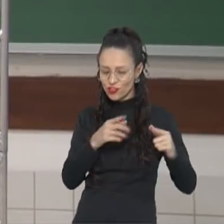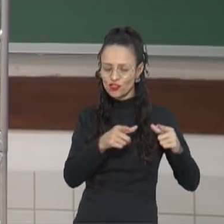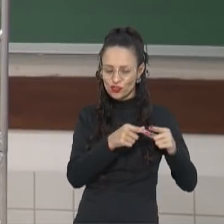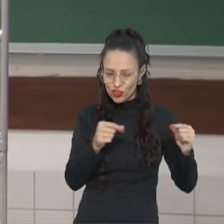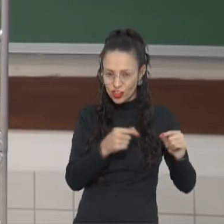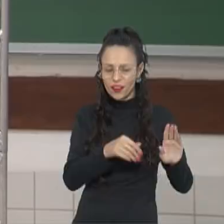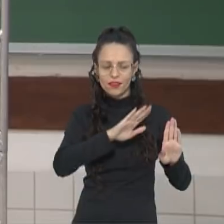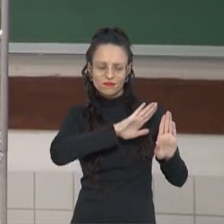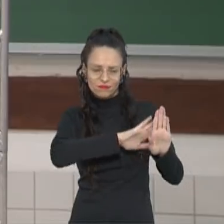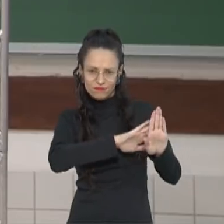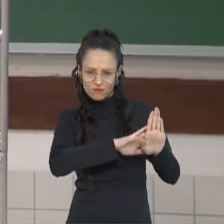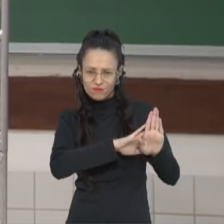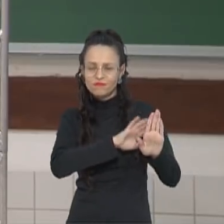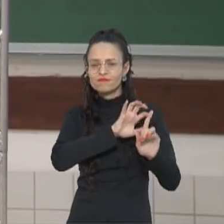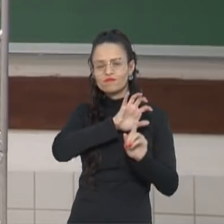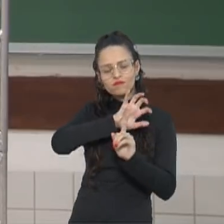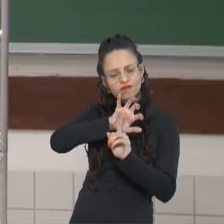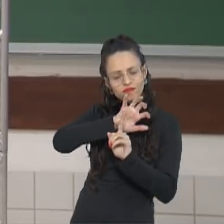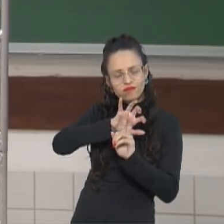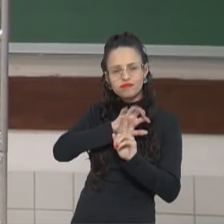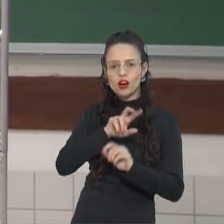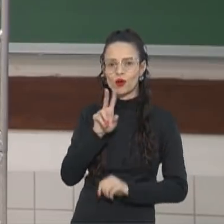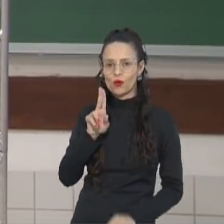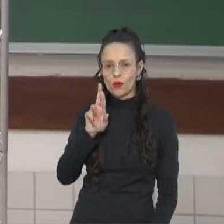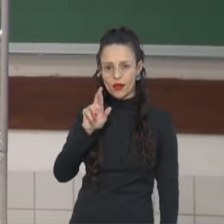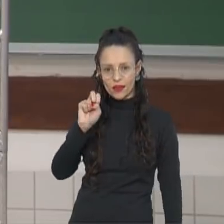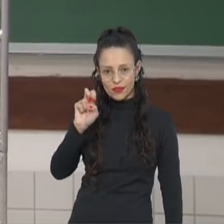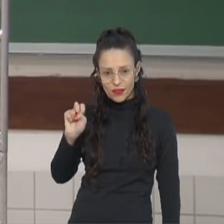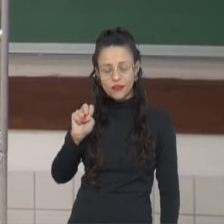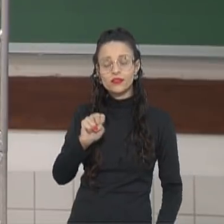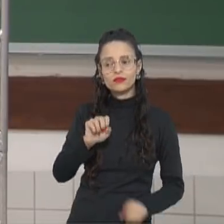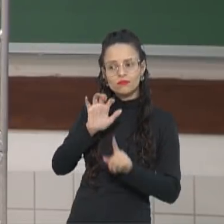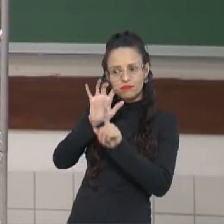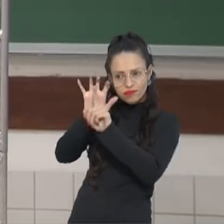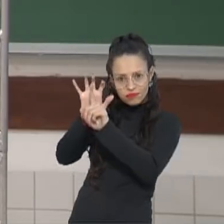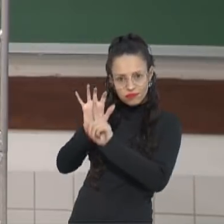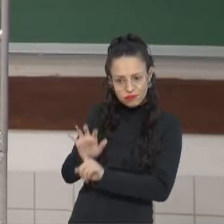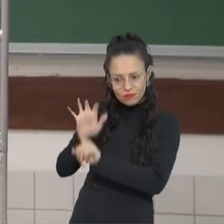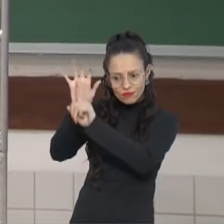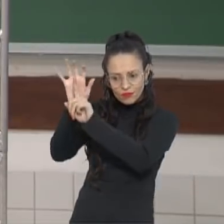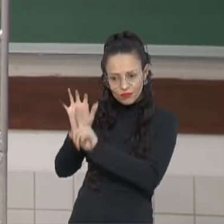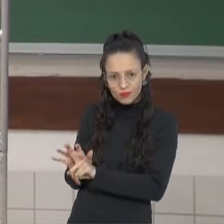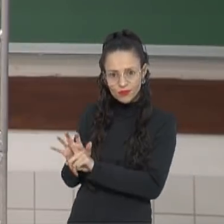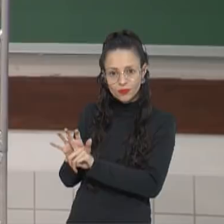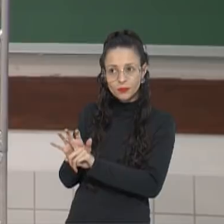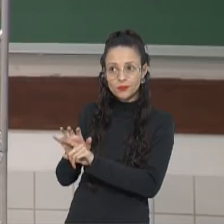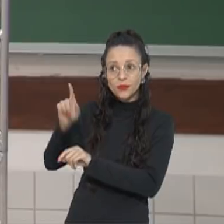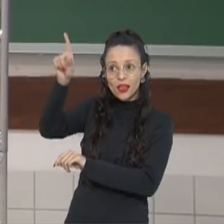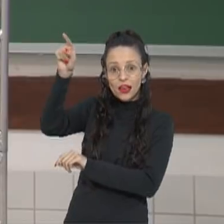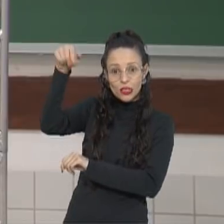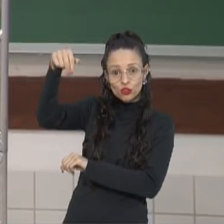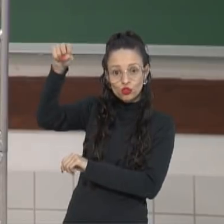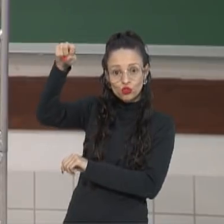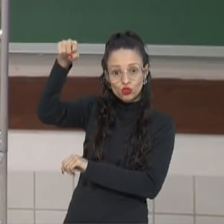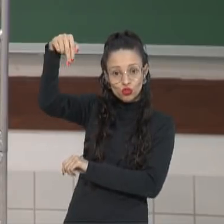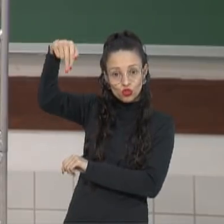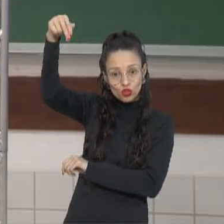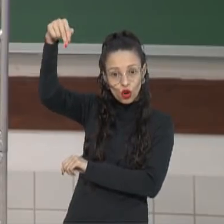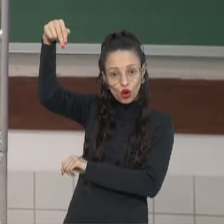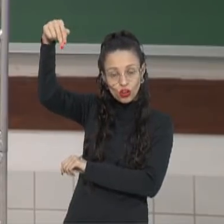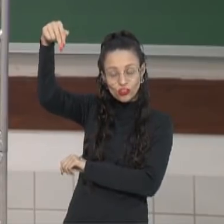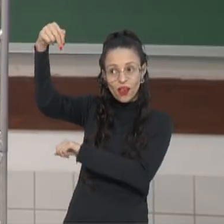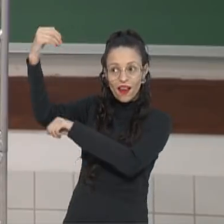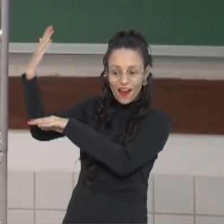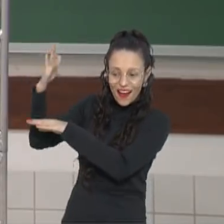União Soviética, ajudando o Vietnã do Norte a apoiar grupos revolucionários do Vietnã do Sul. Lembra, Vietnã